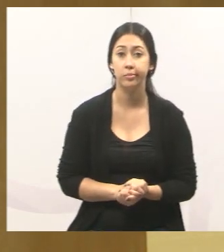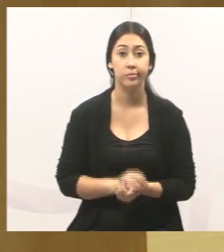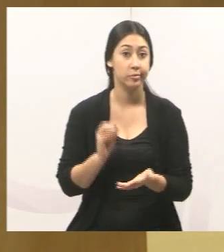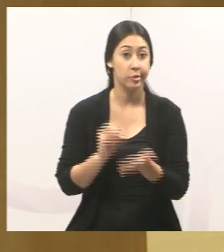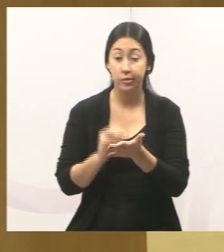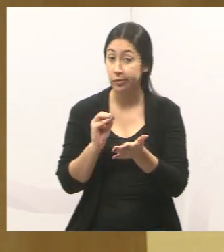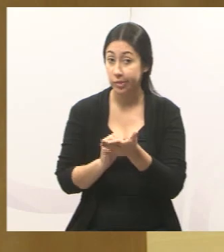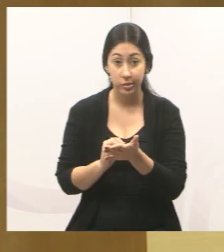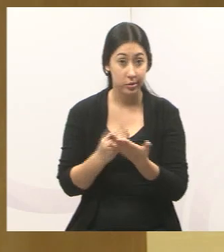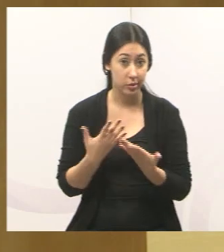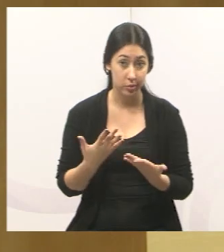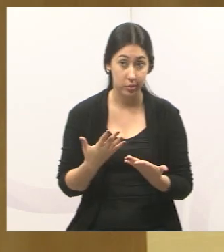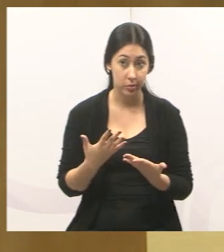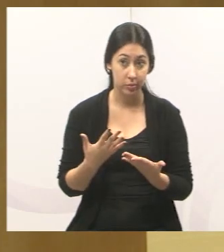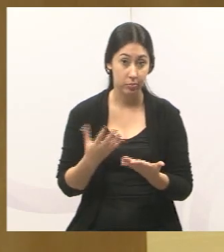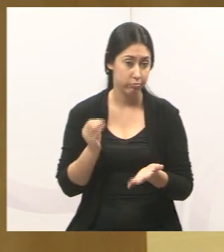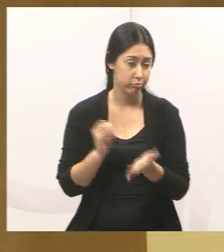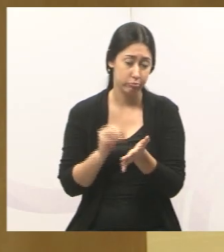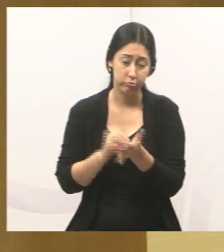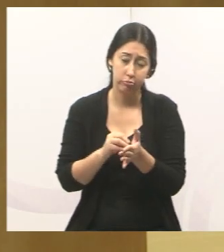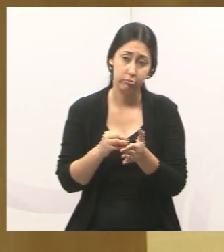não atender os 15%